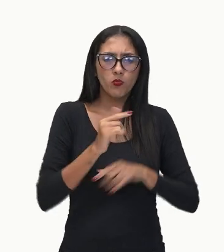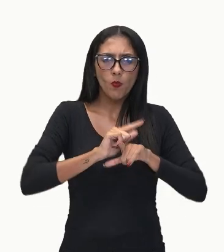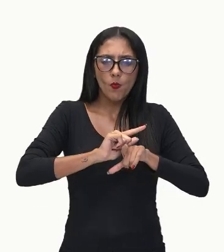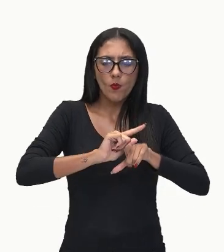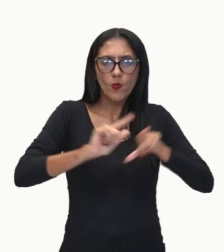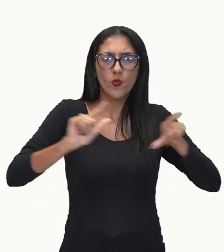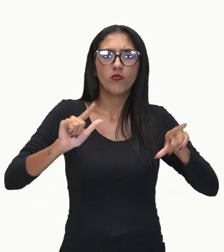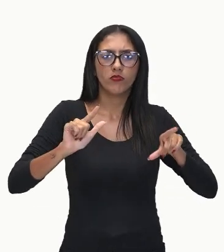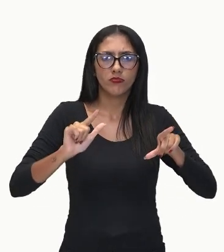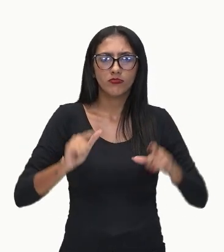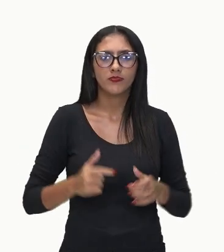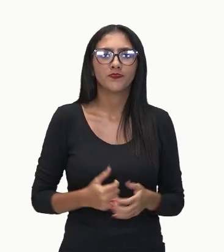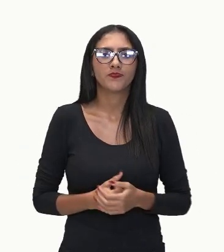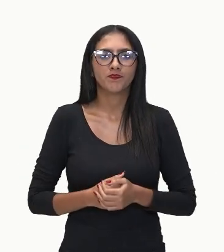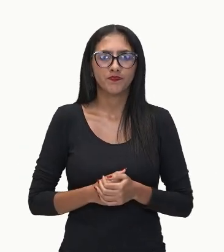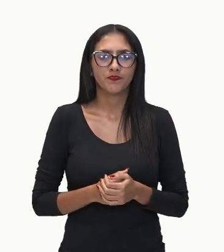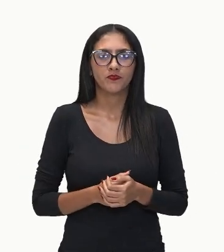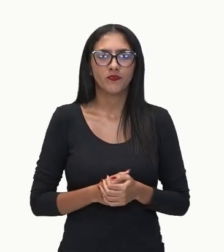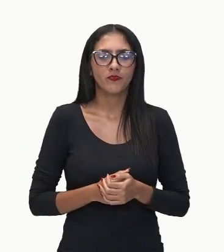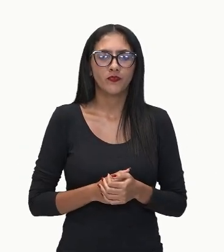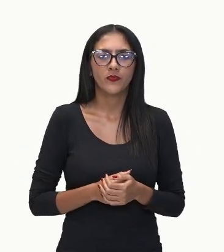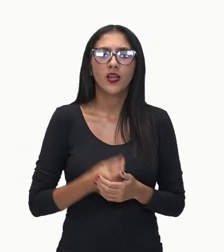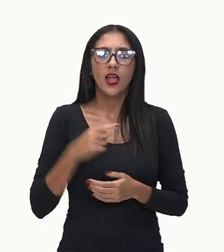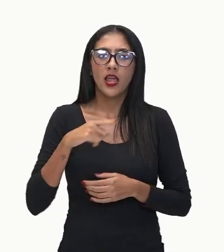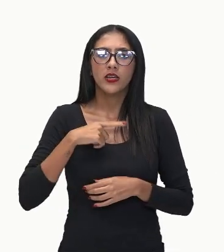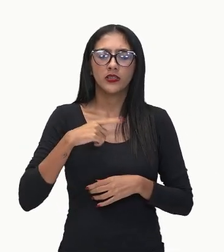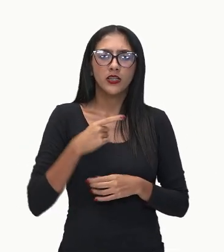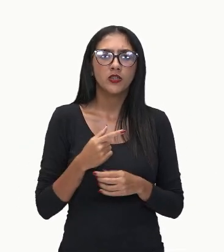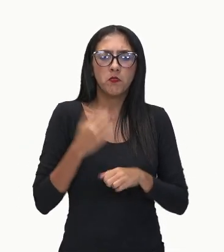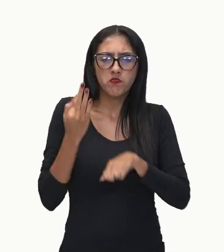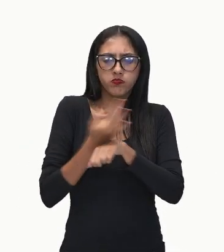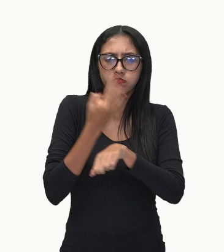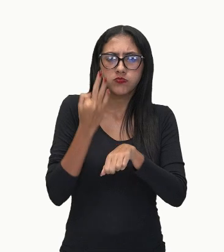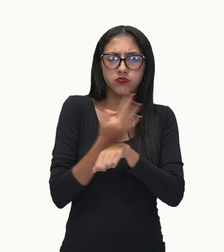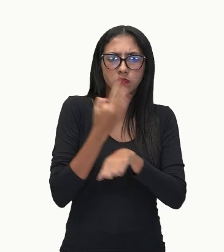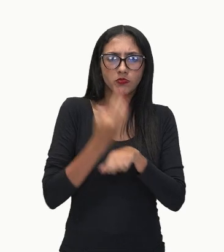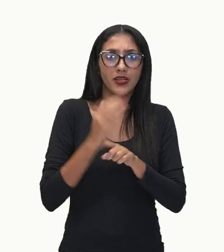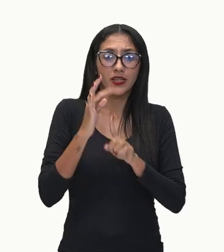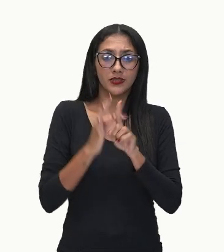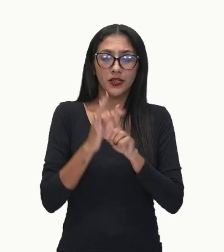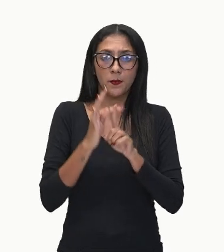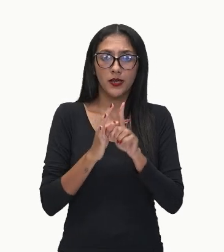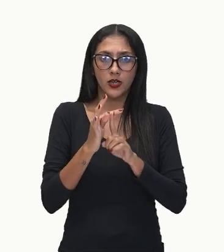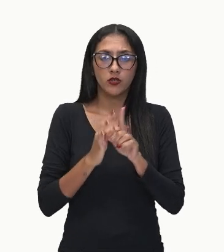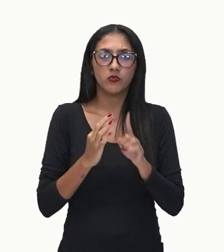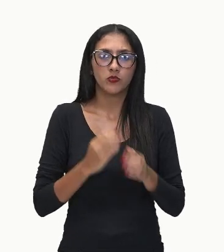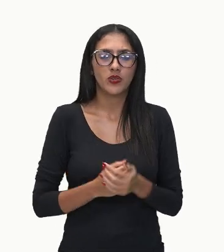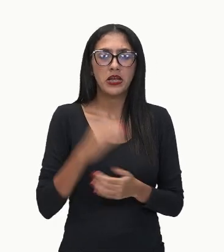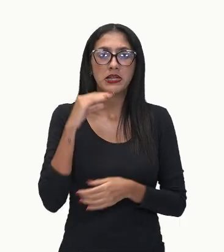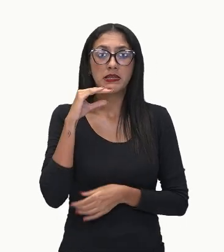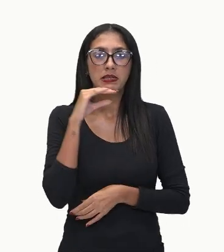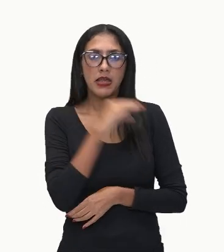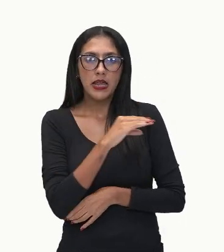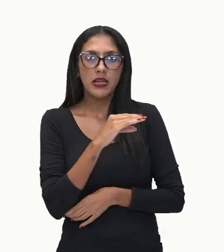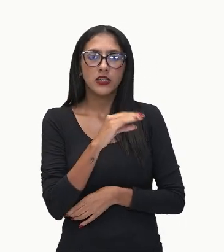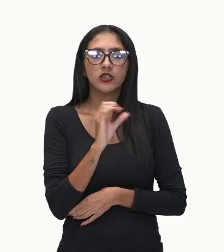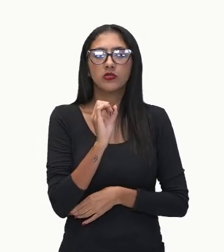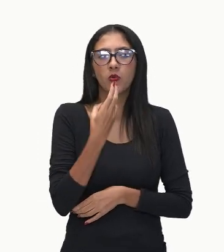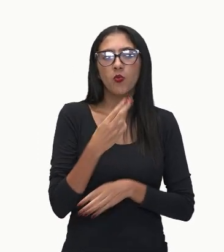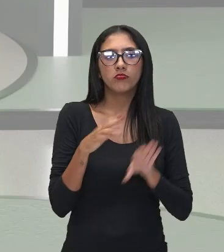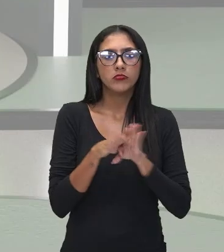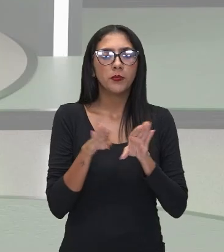Eles são resistentes tanto a grandes temperaturas e temperaturas